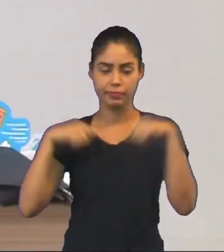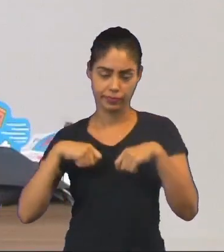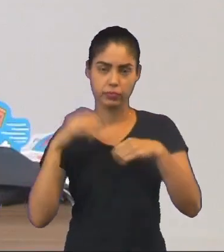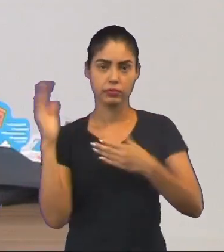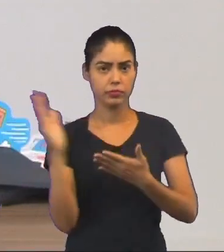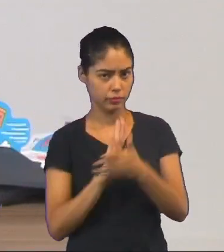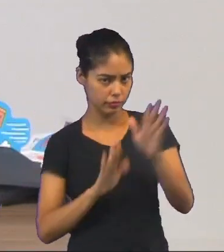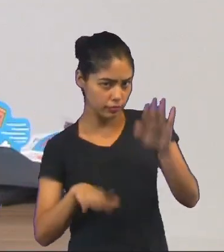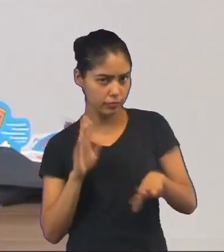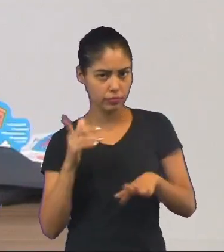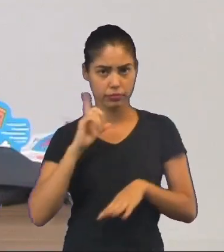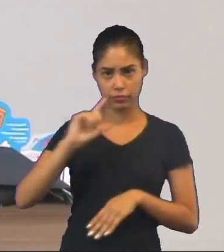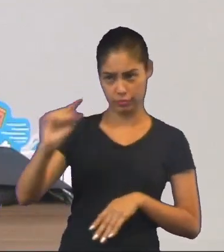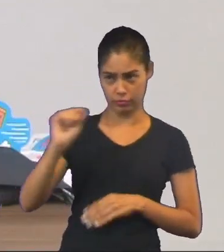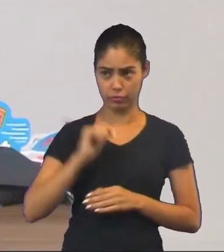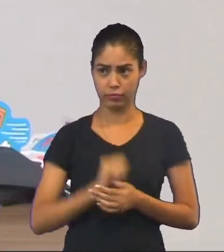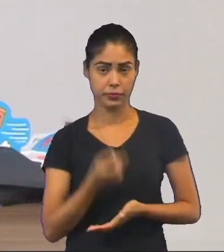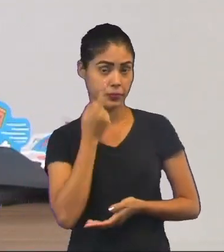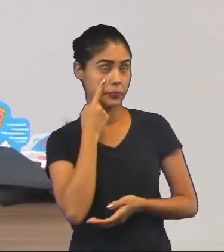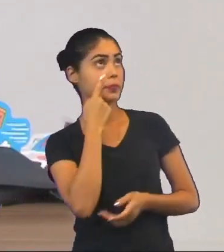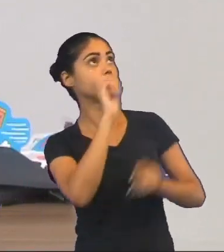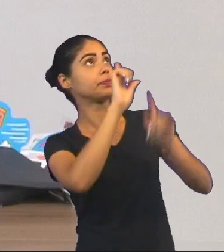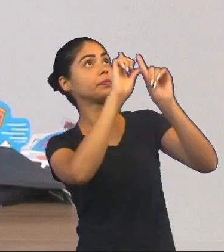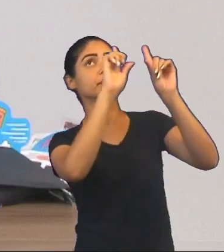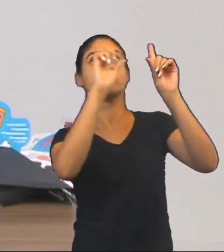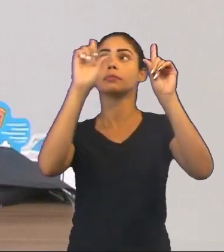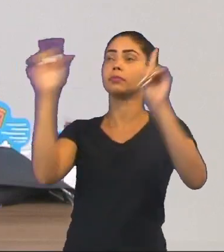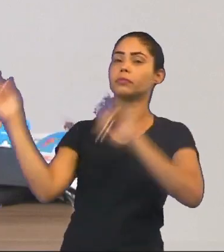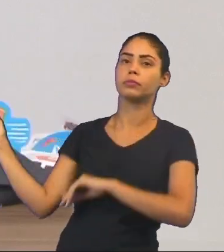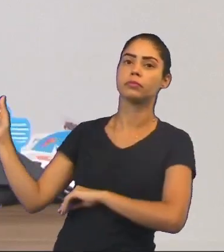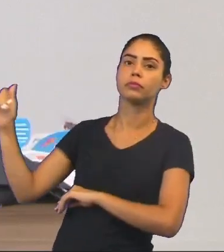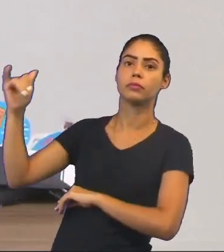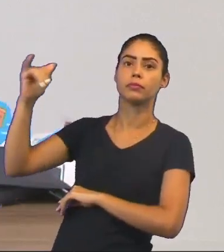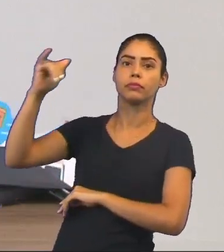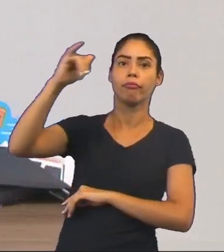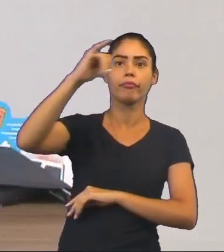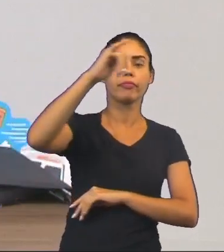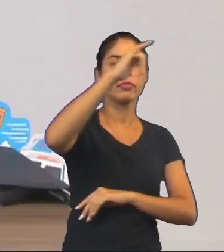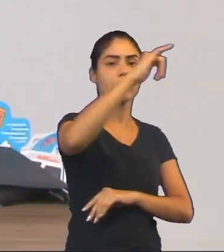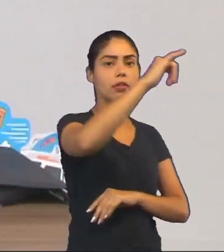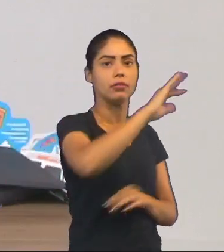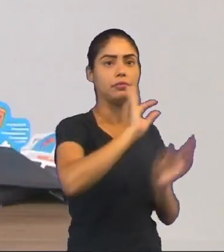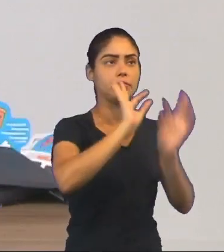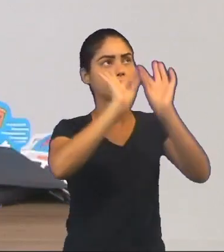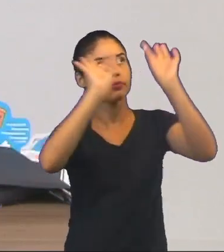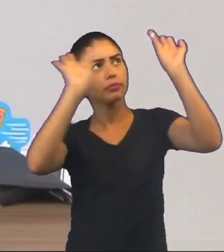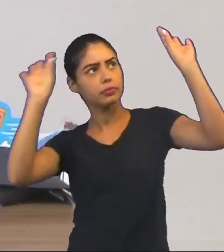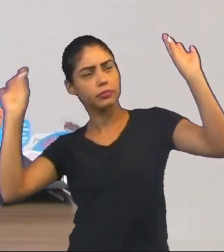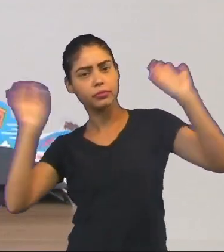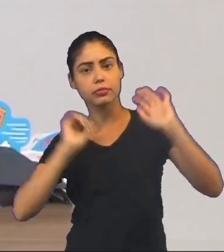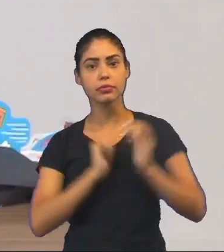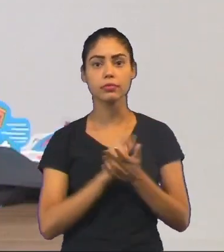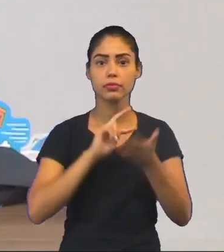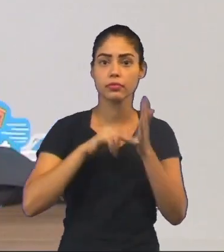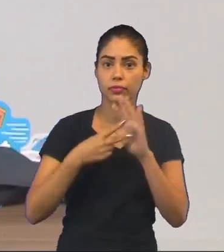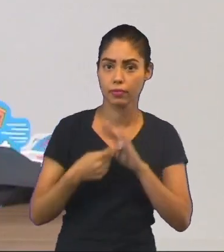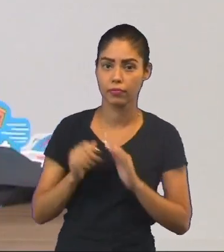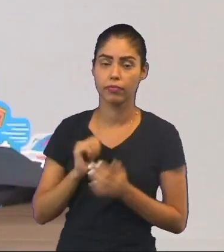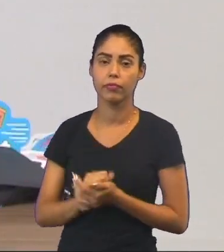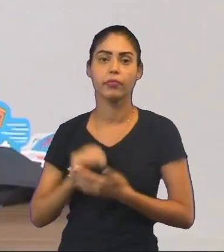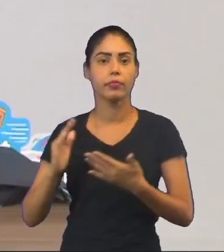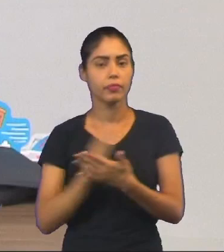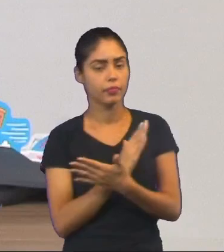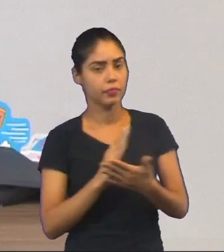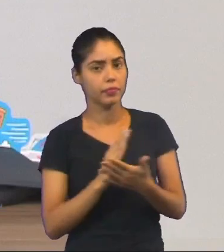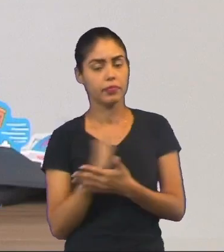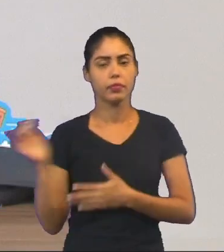De vez em quando a gente, ao olhar para o céu, você vê lá o arranhãozinho lá no céu. Ali significa o quê? Que